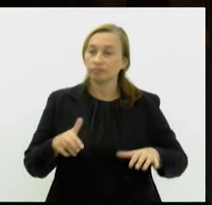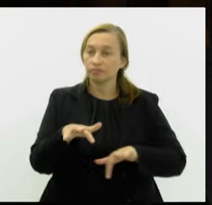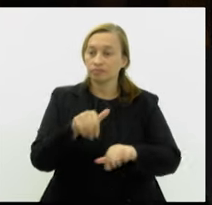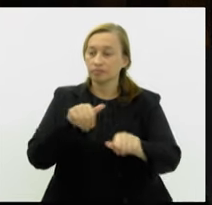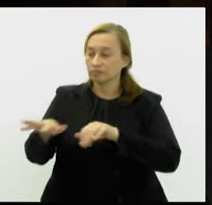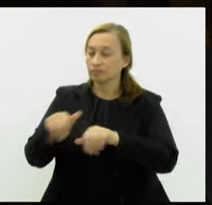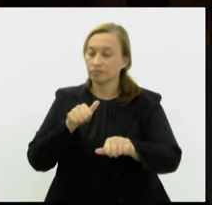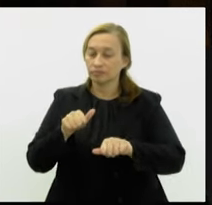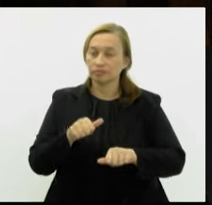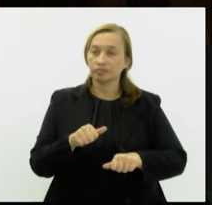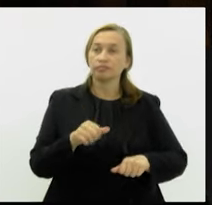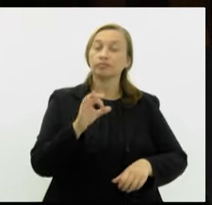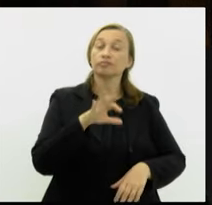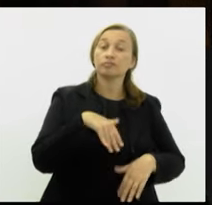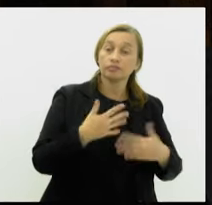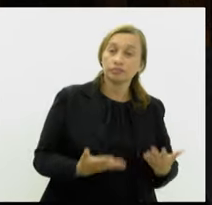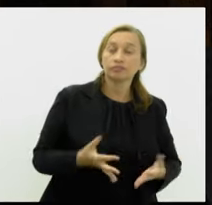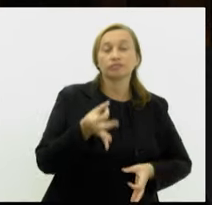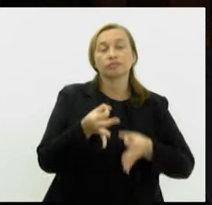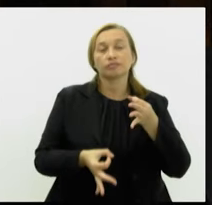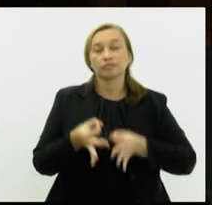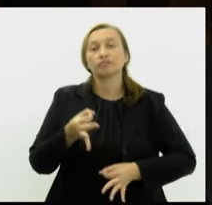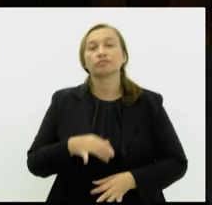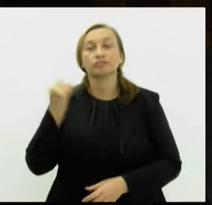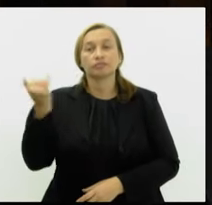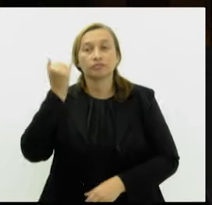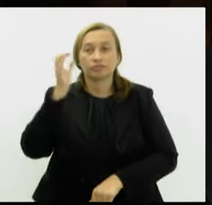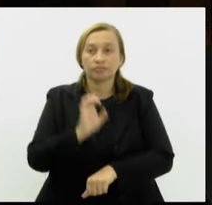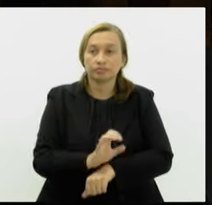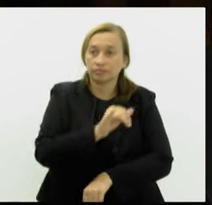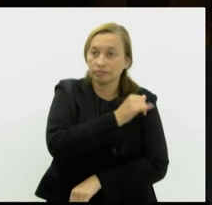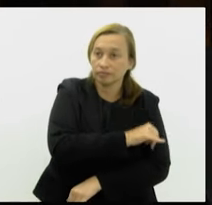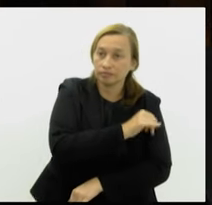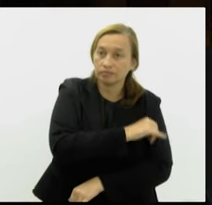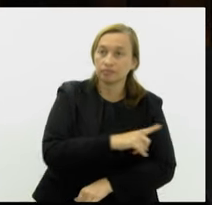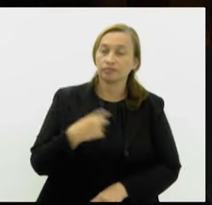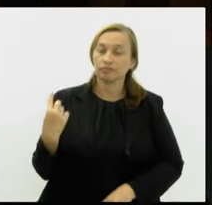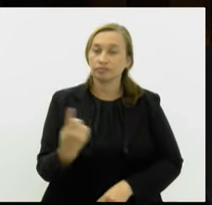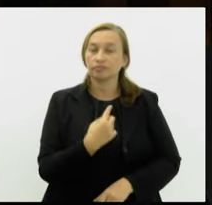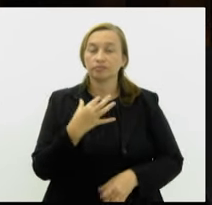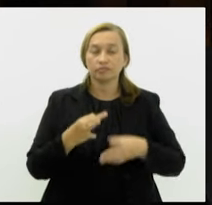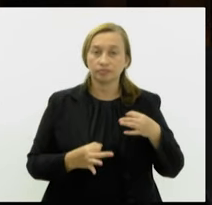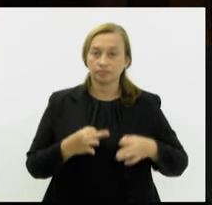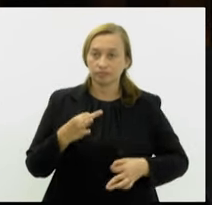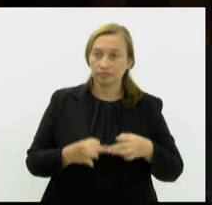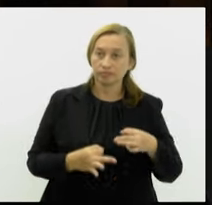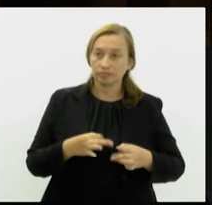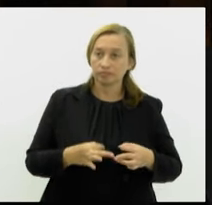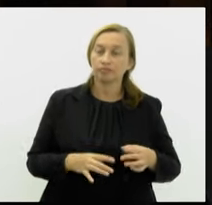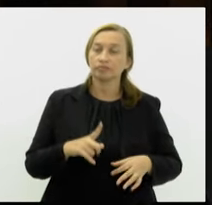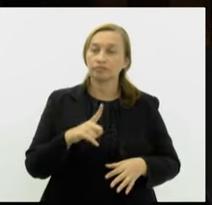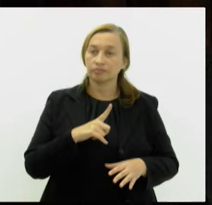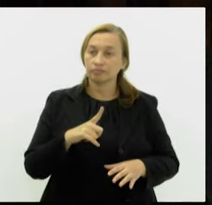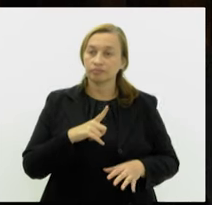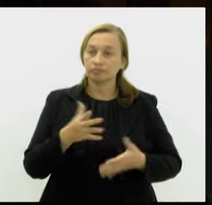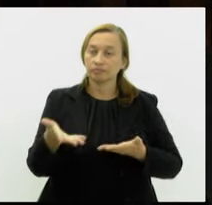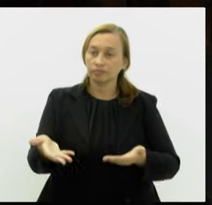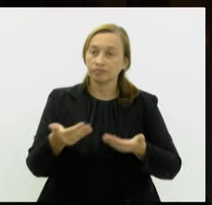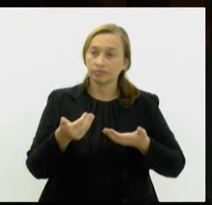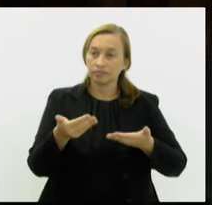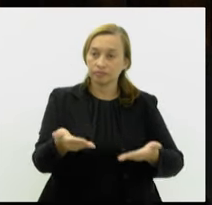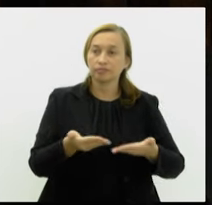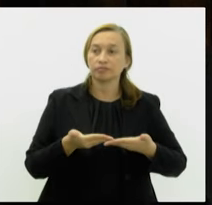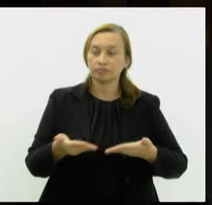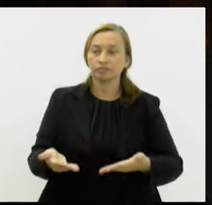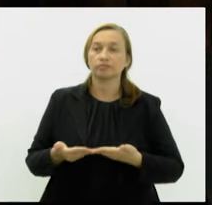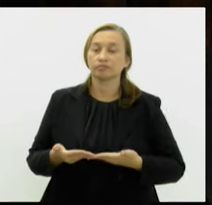é justo, é importante para o Estado do Rio de Janeiro, é importante para a nossa justiça que haja convocação dos concursados